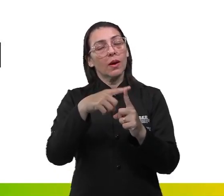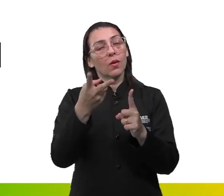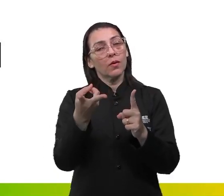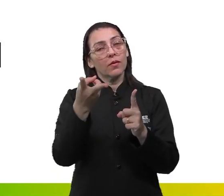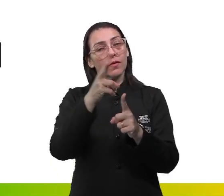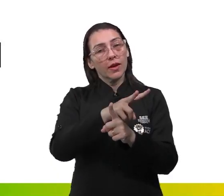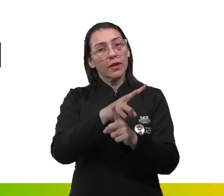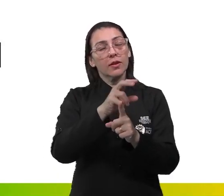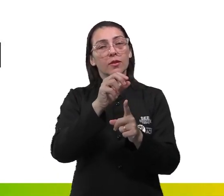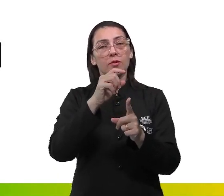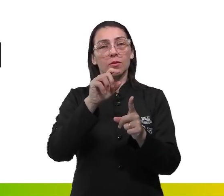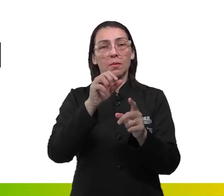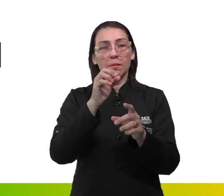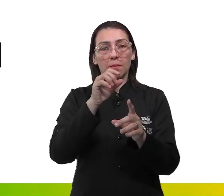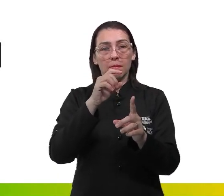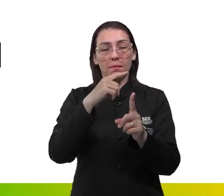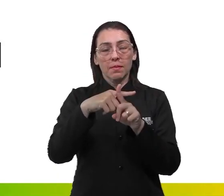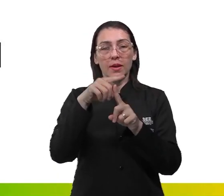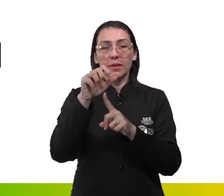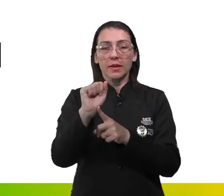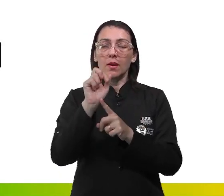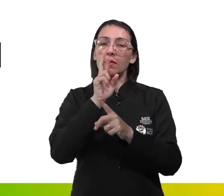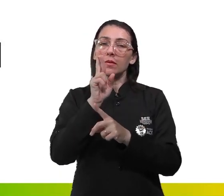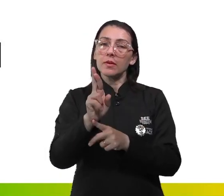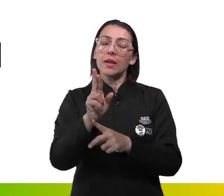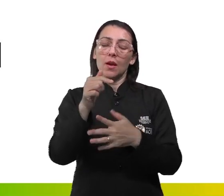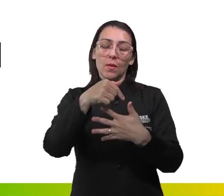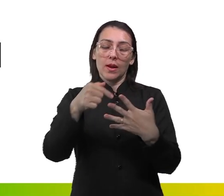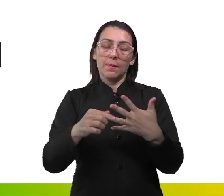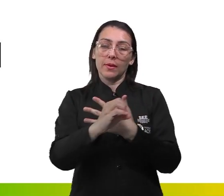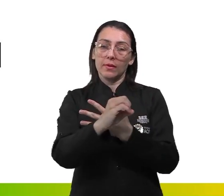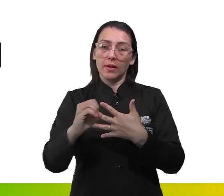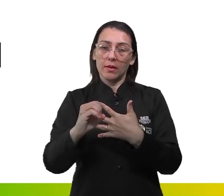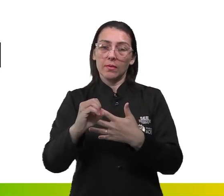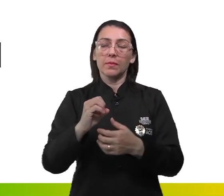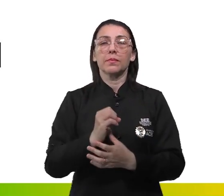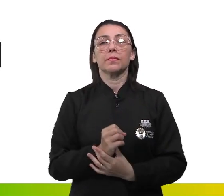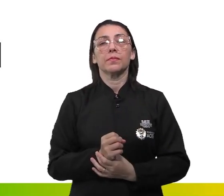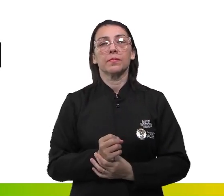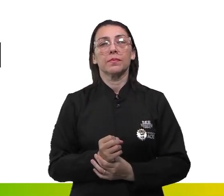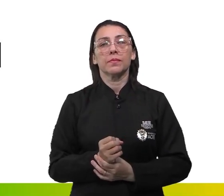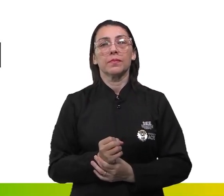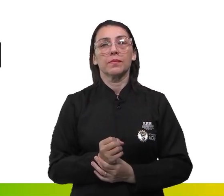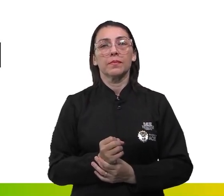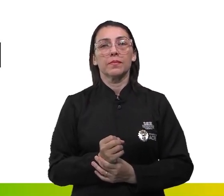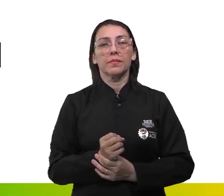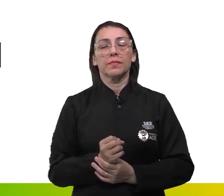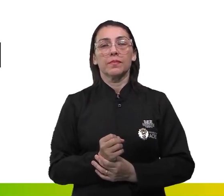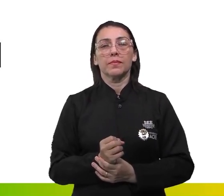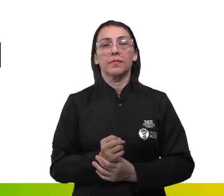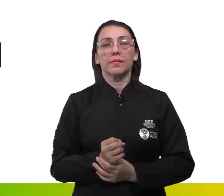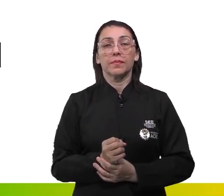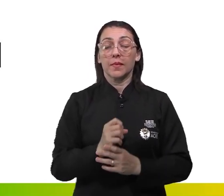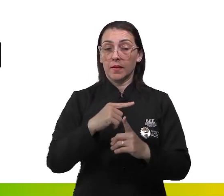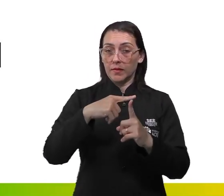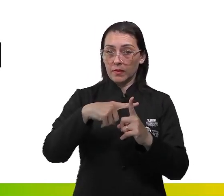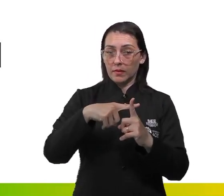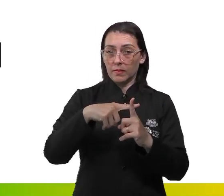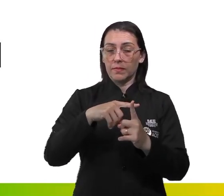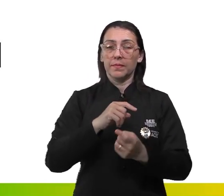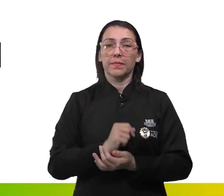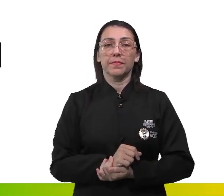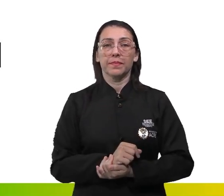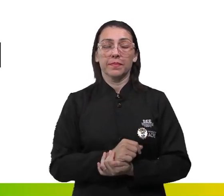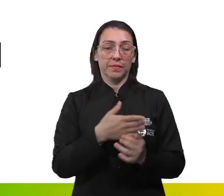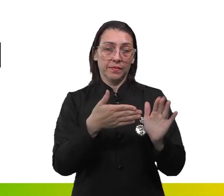inverso mais A e o resultado é o elemento neutro 0. O elemento neutro da adição.